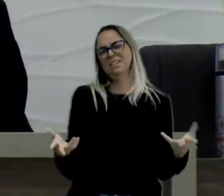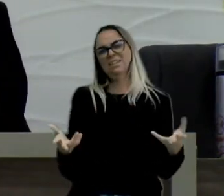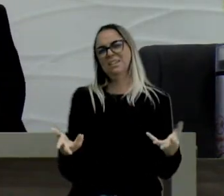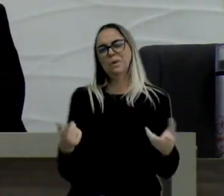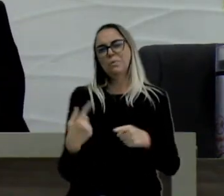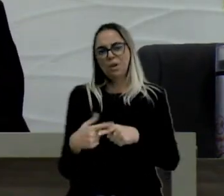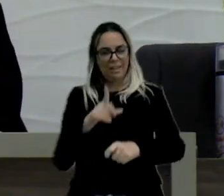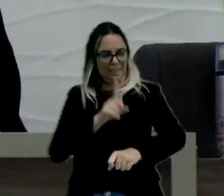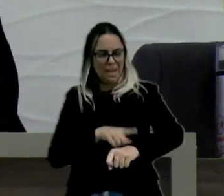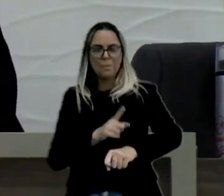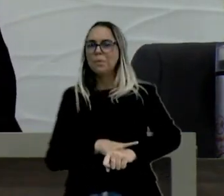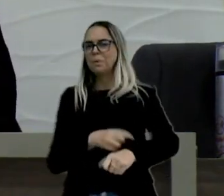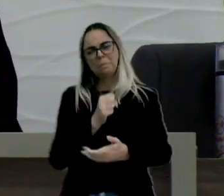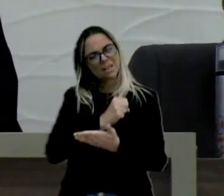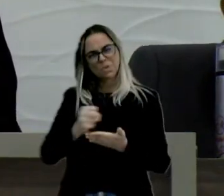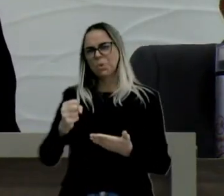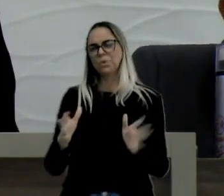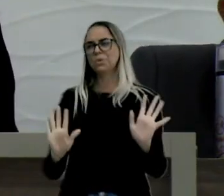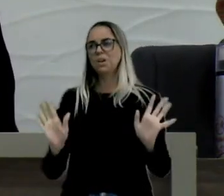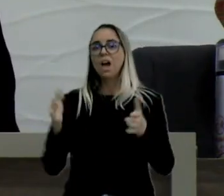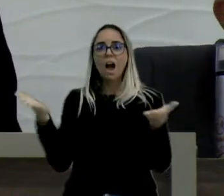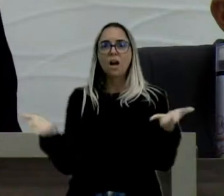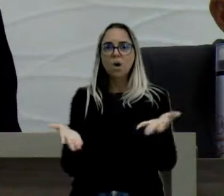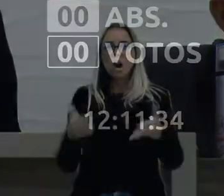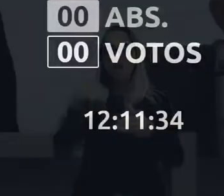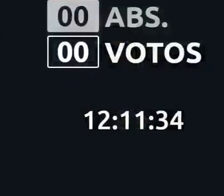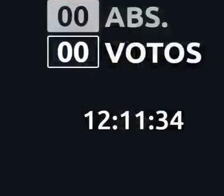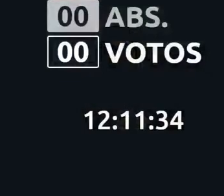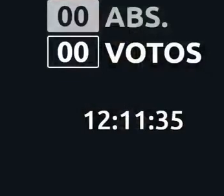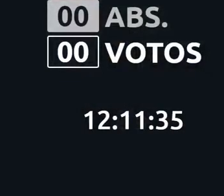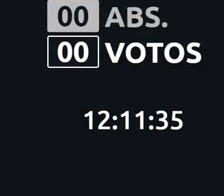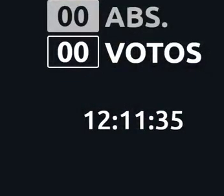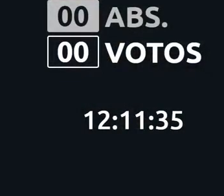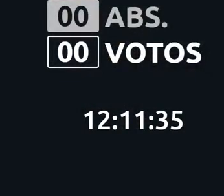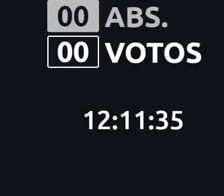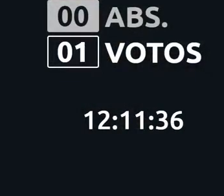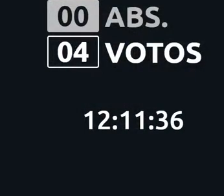passou esse tempo em votação o requerimento do vereador Pachequinho a